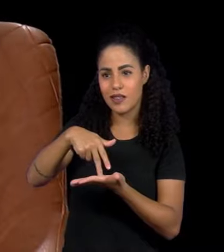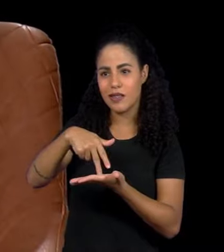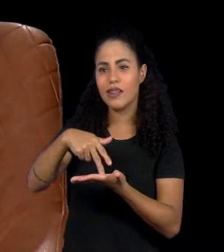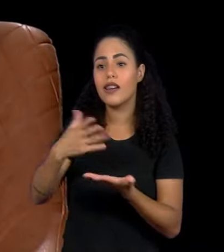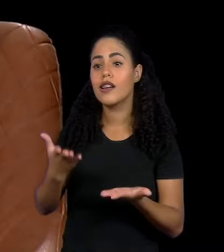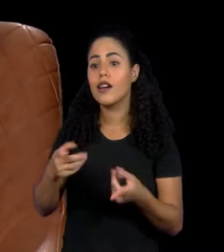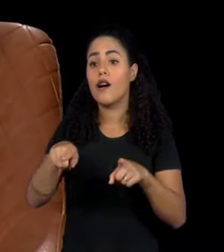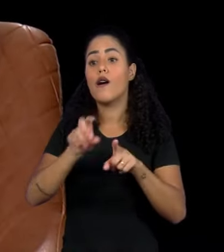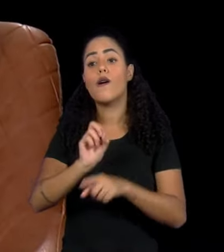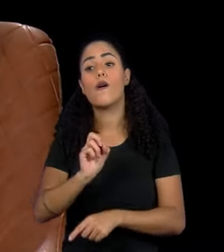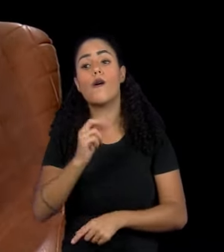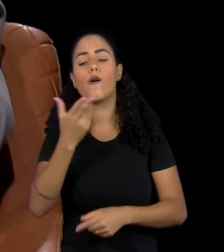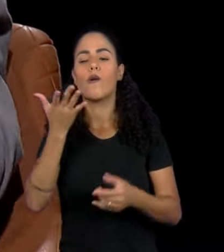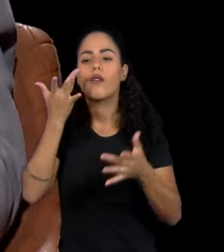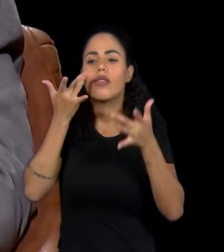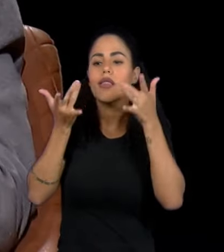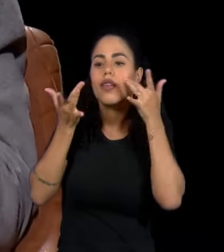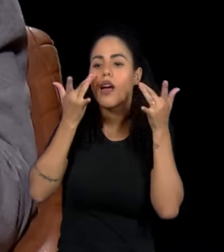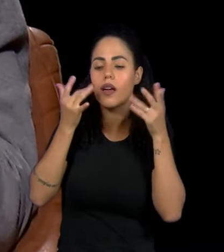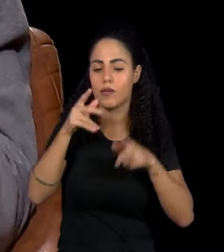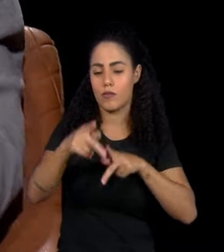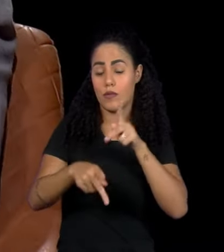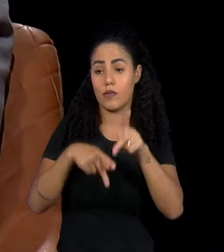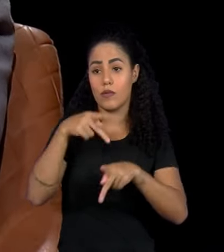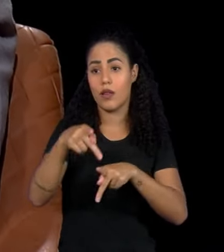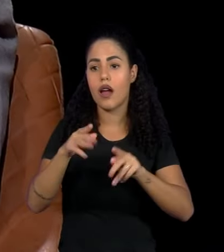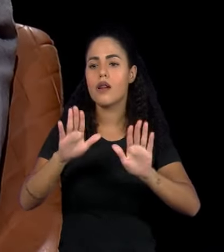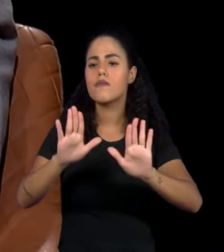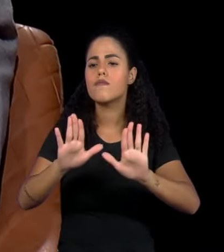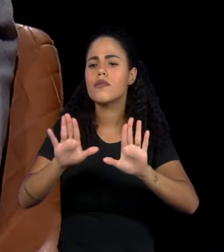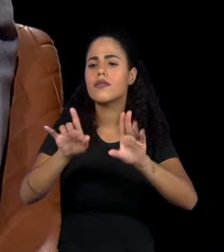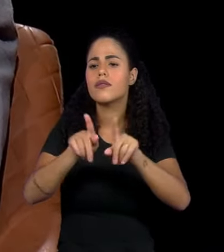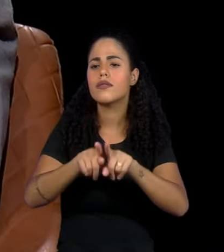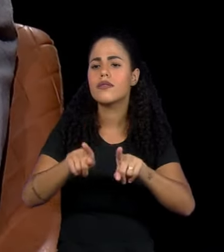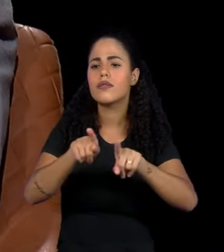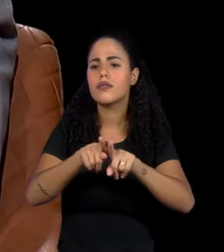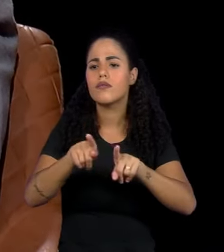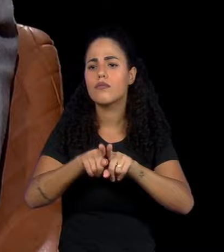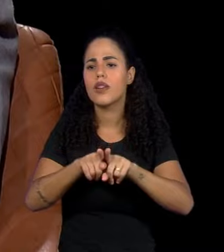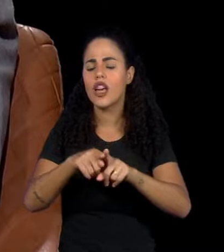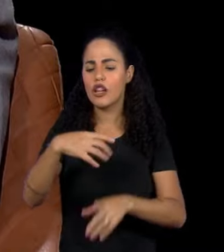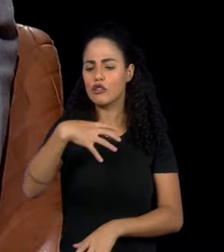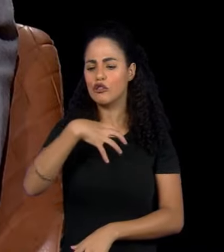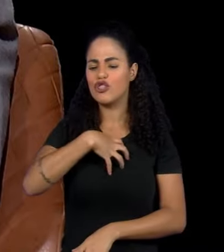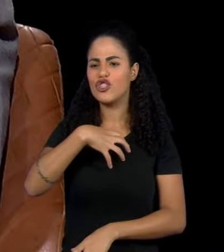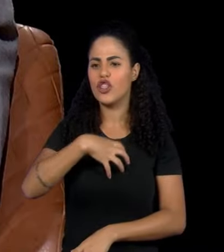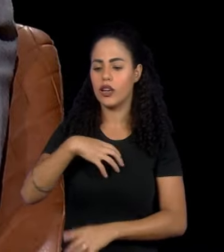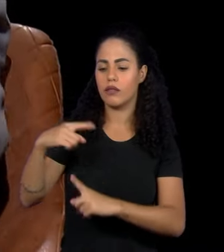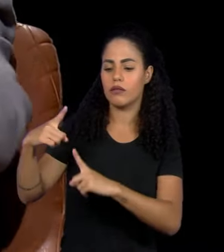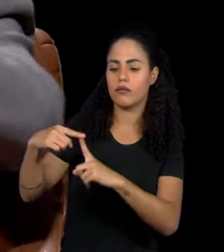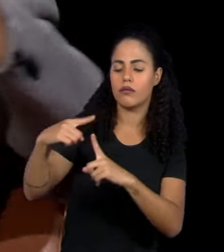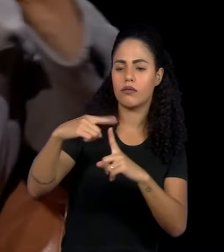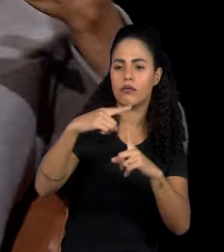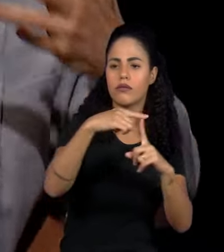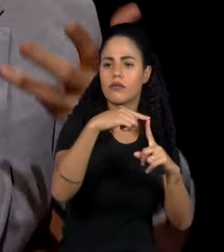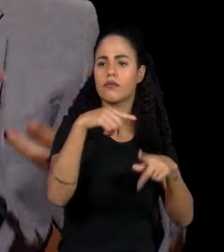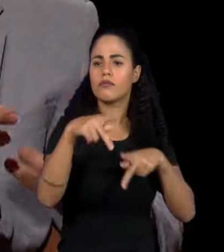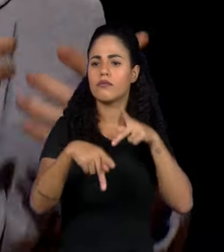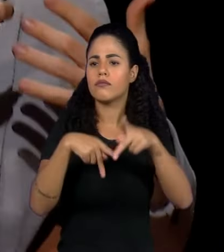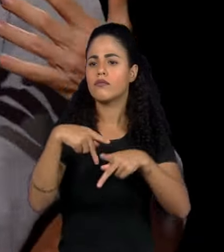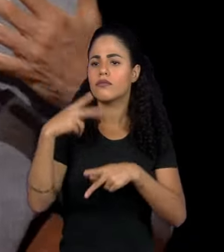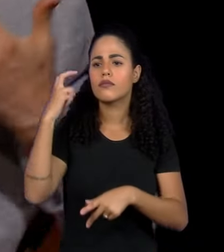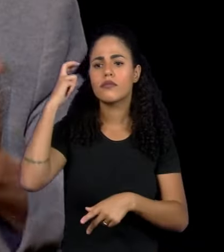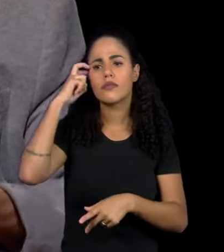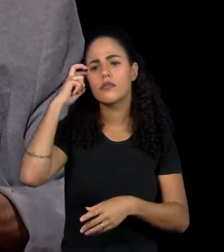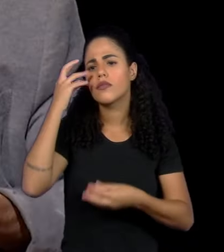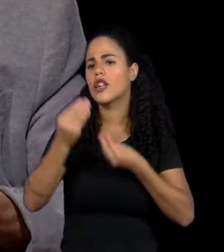do teatro popular, mas também eu percebo que essas formas populares, elas, para terem uma